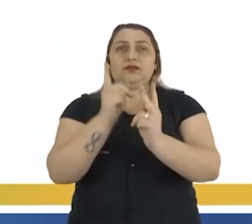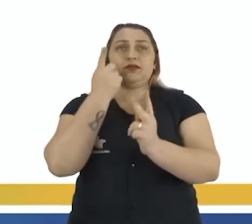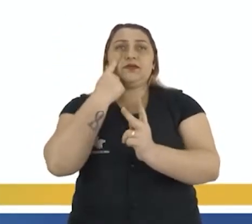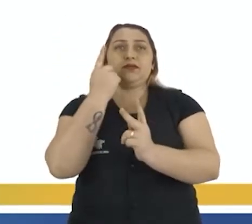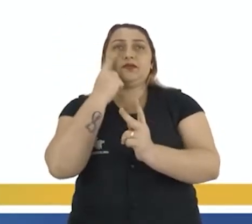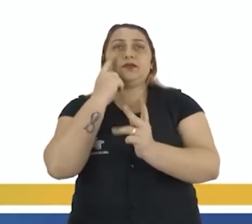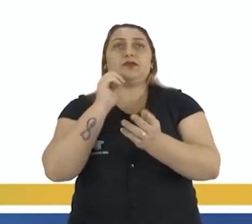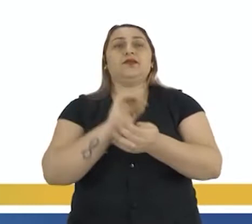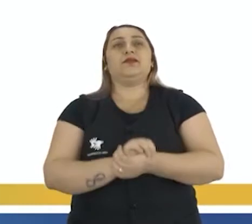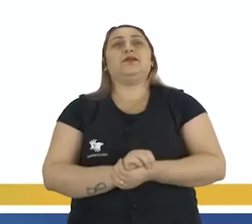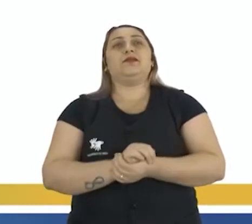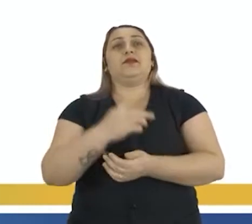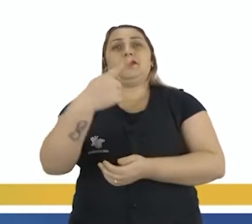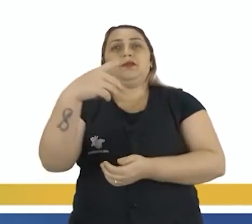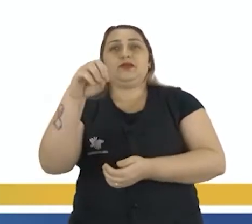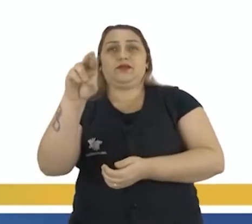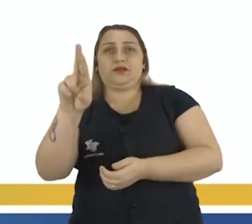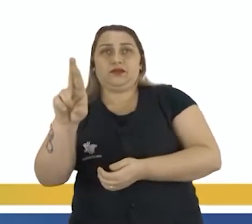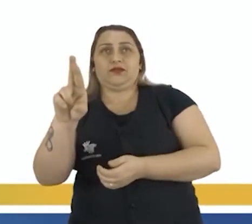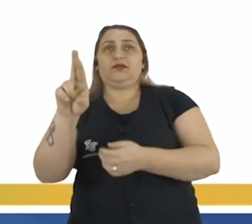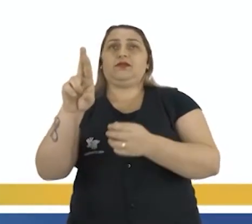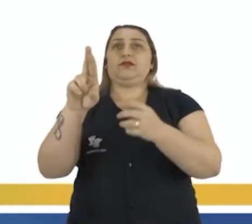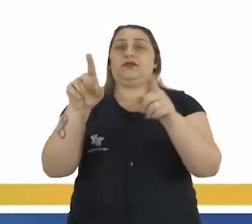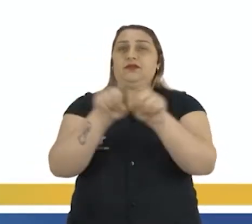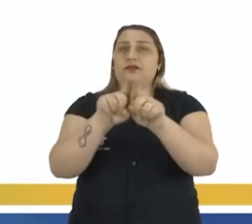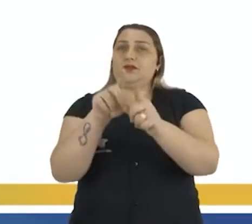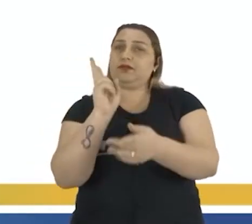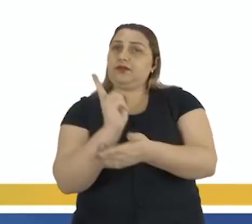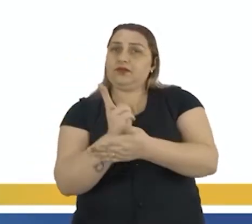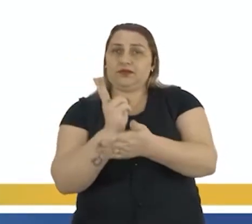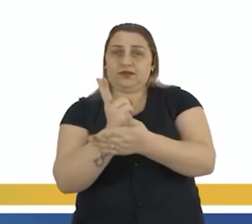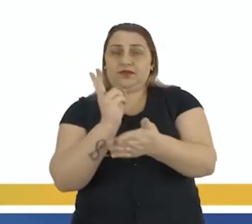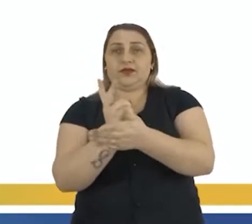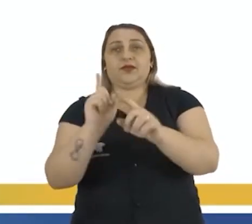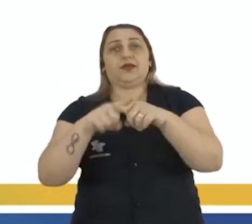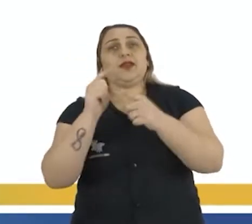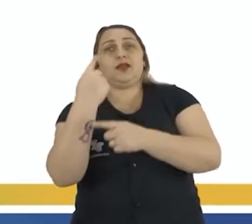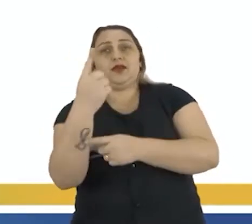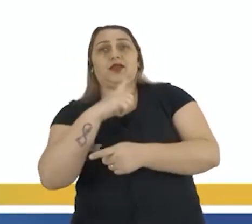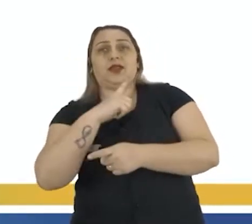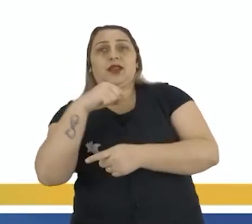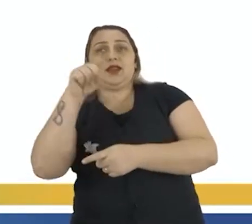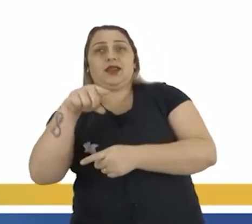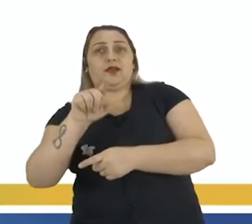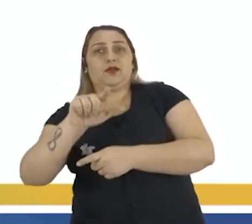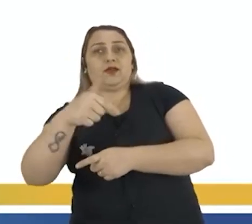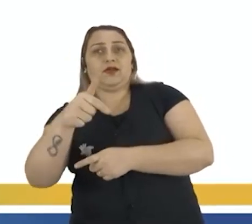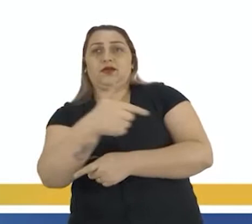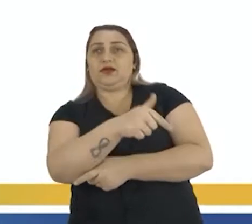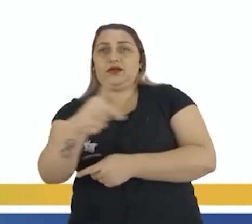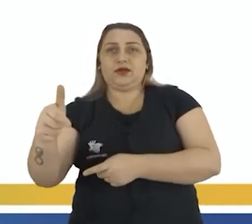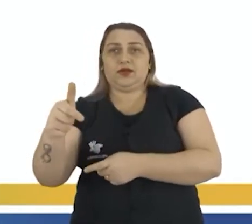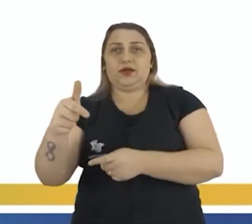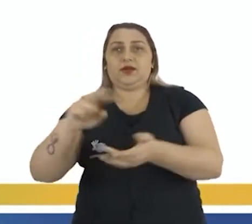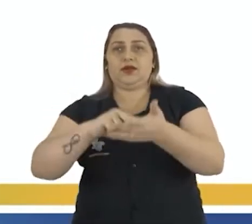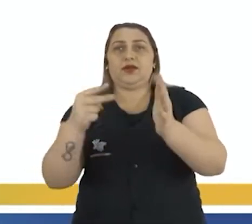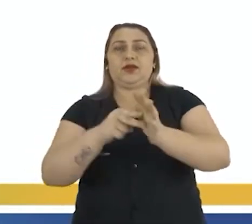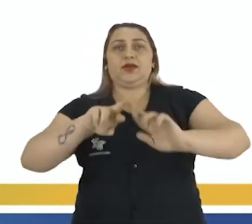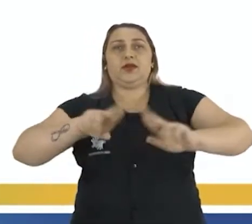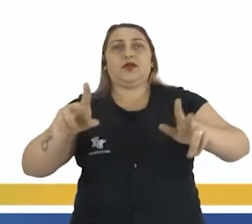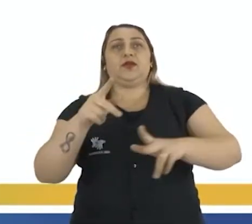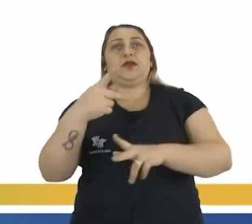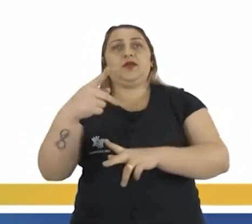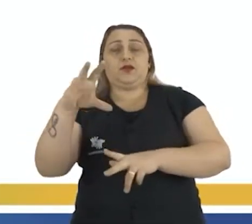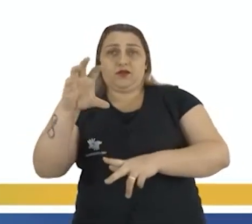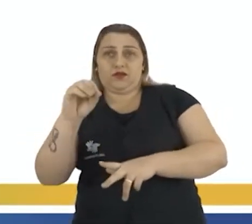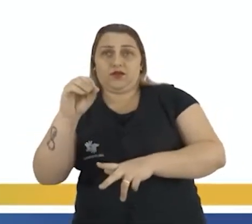só nesse slide. Embora sejam pronunciados da mesma forma, o significado deles é bem distinto. O por